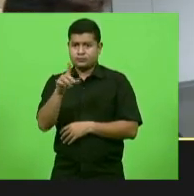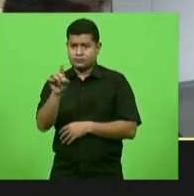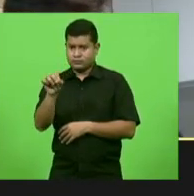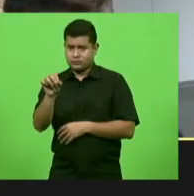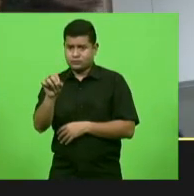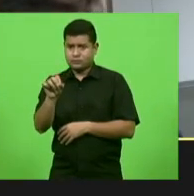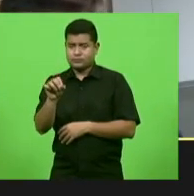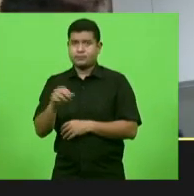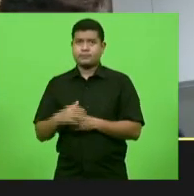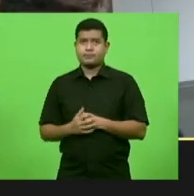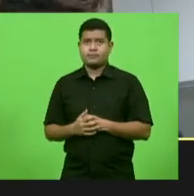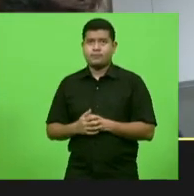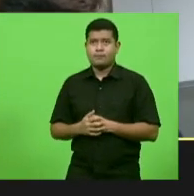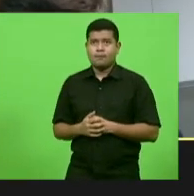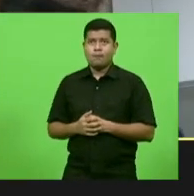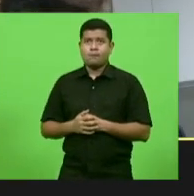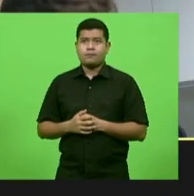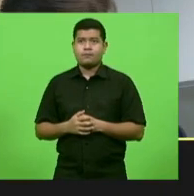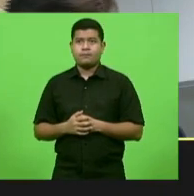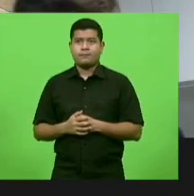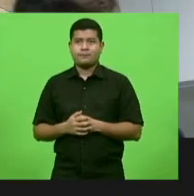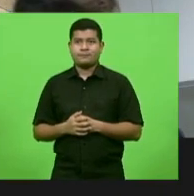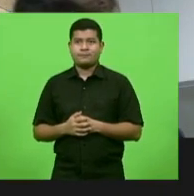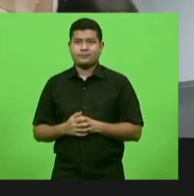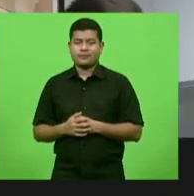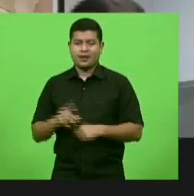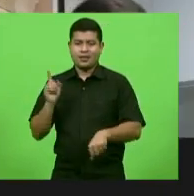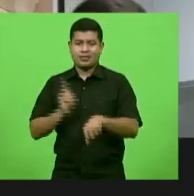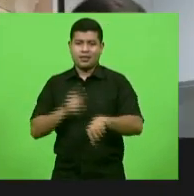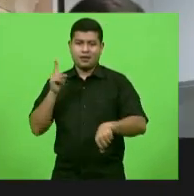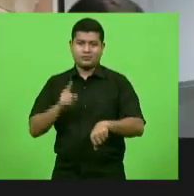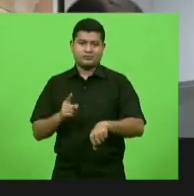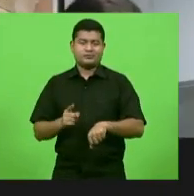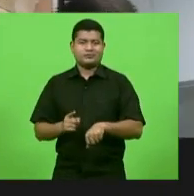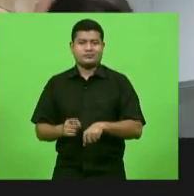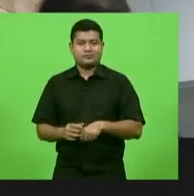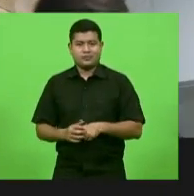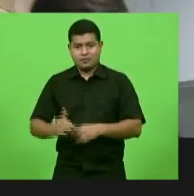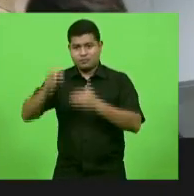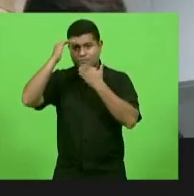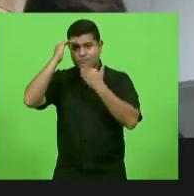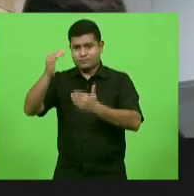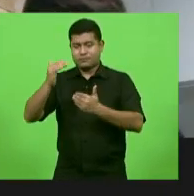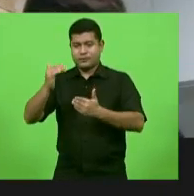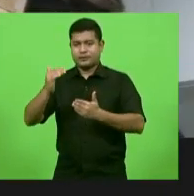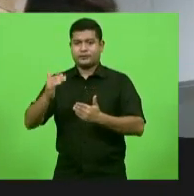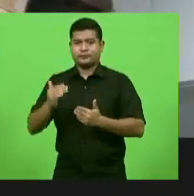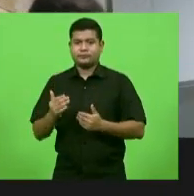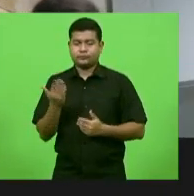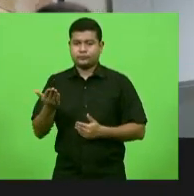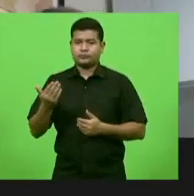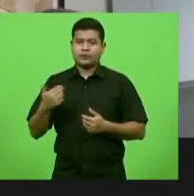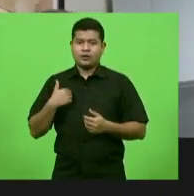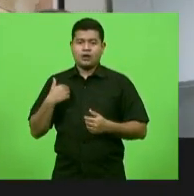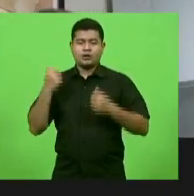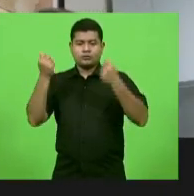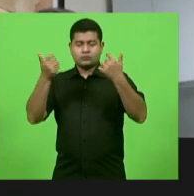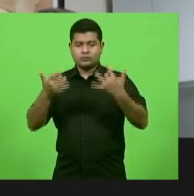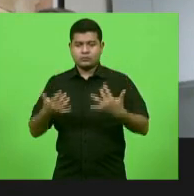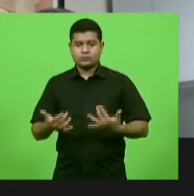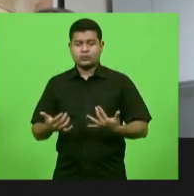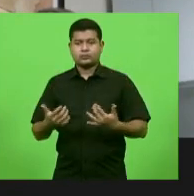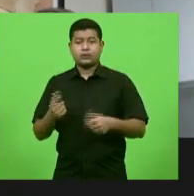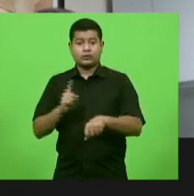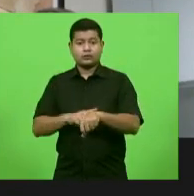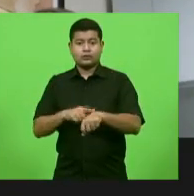Concluí, exatamente no último segundo. Obrigado, Excelência. Perfeito. Agradeço a colaboração com o tempo e